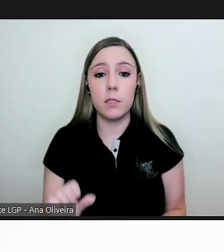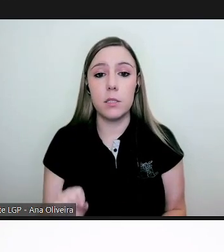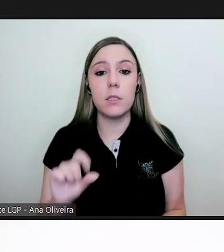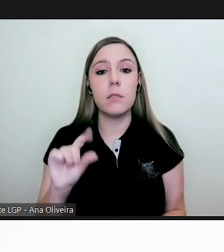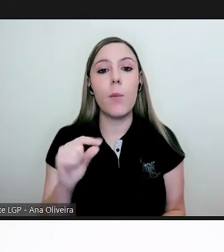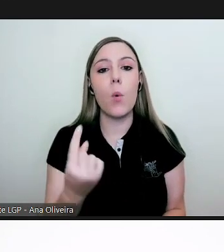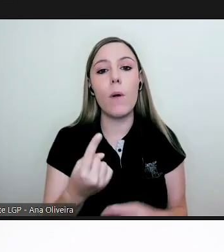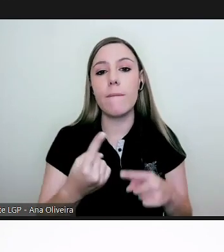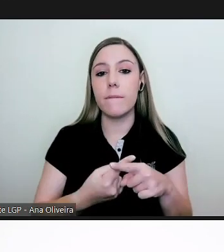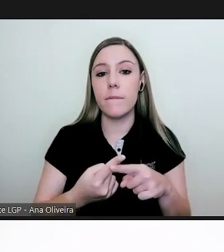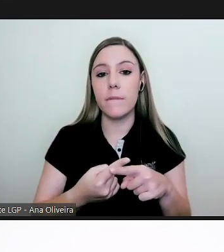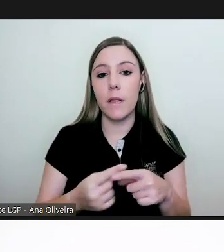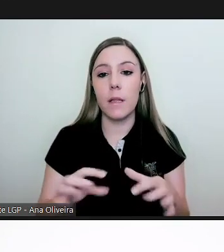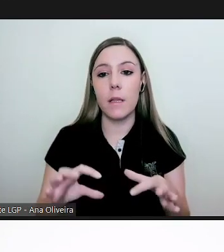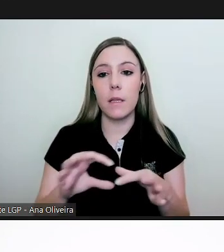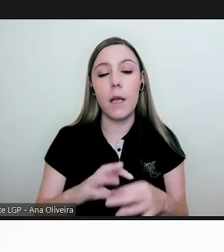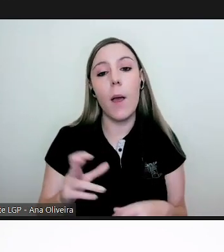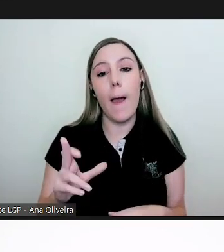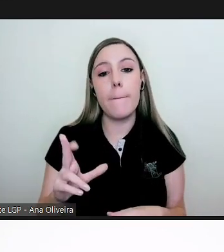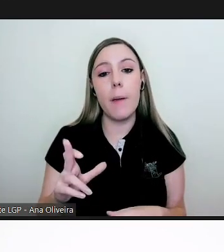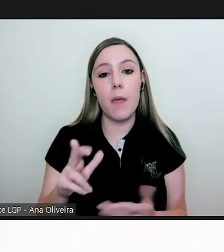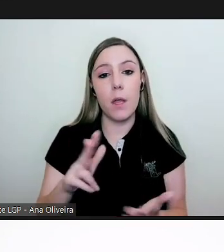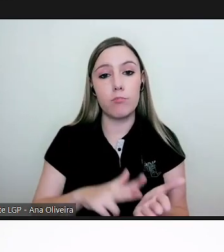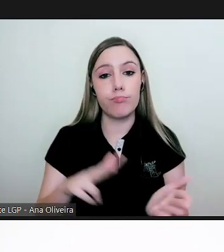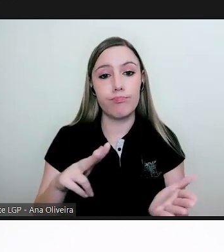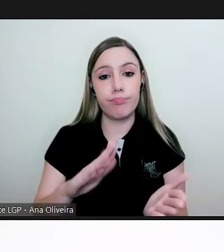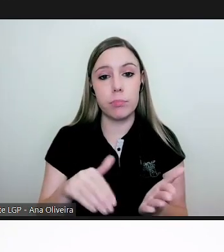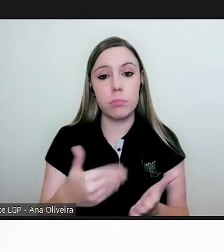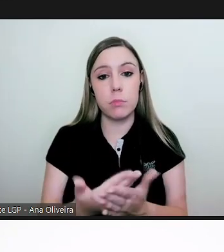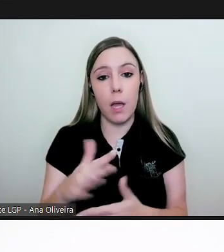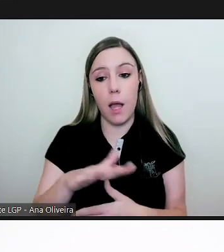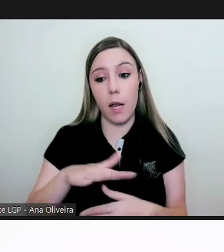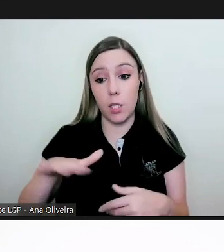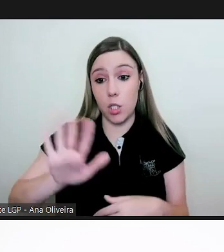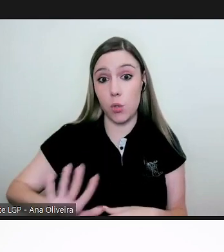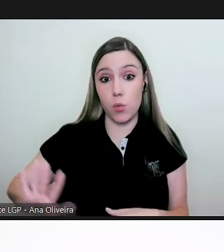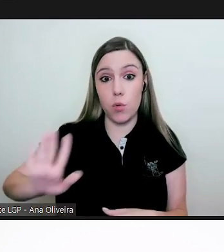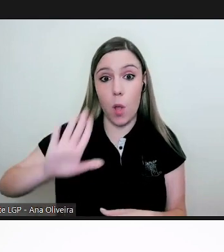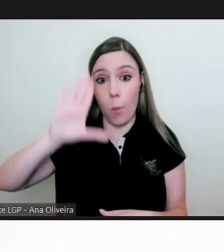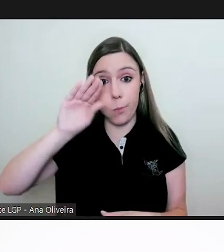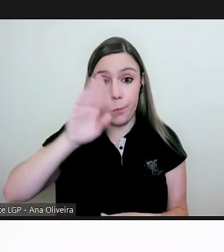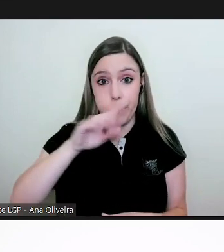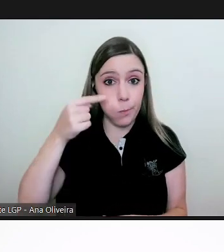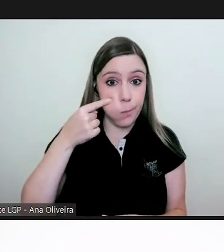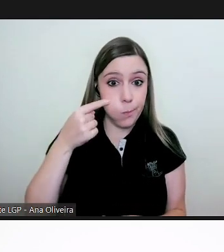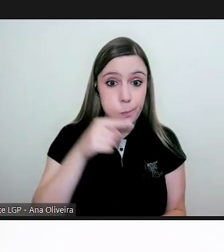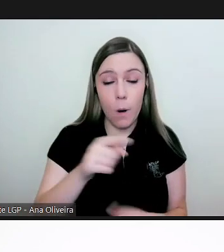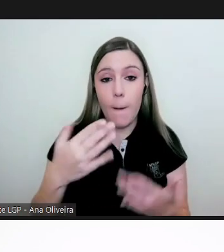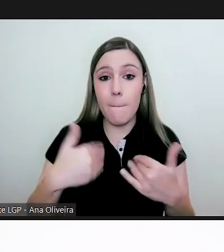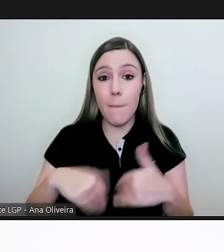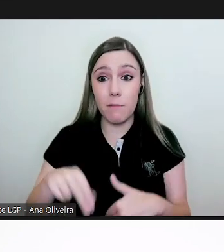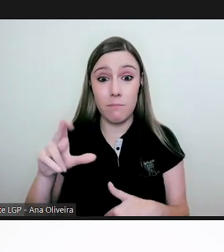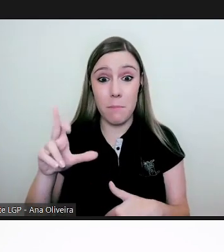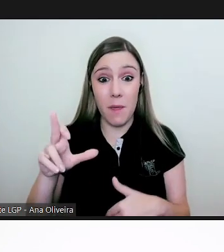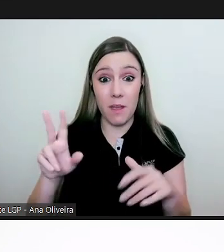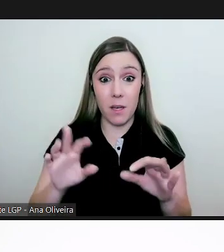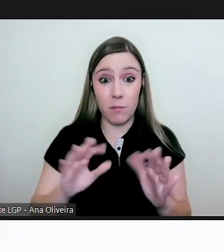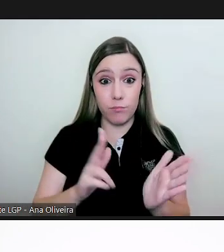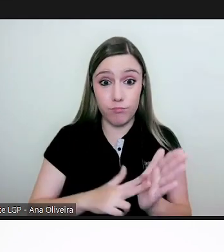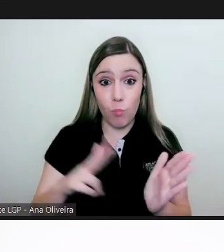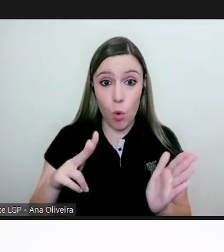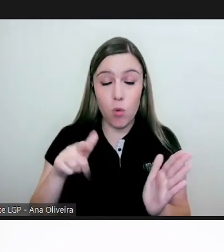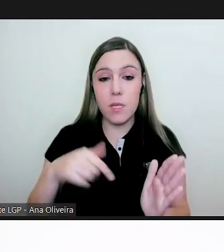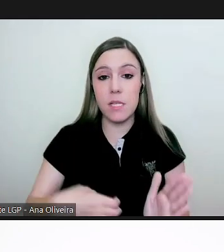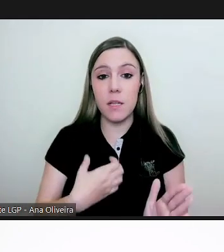interessante que tem a ver com a entrega de madeira certificada do mercado nacional. Eu não sei se tem essa noção, mas certificar madeira significa que